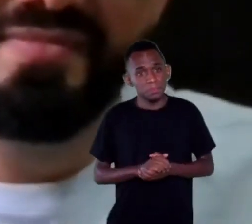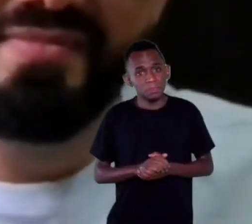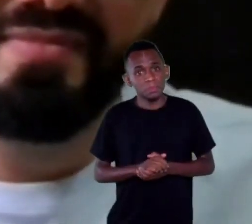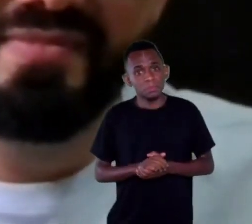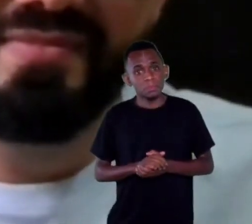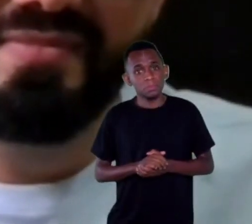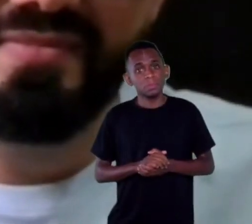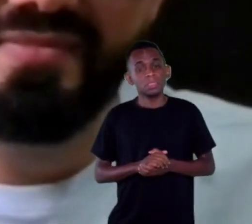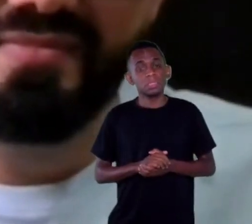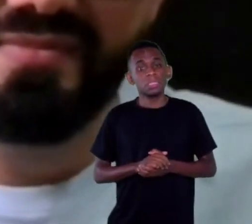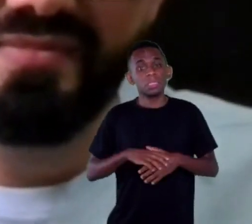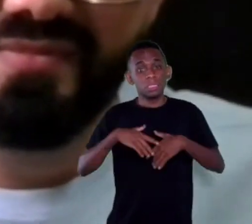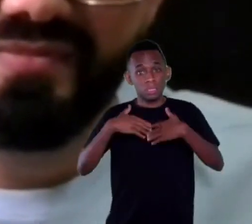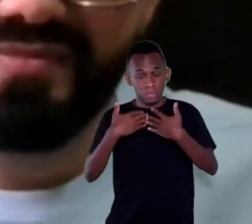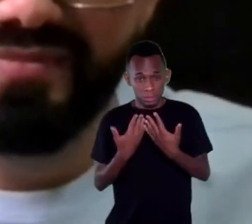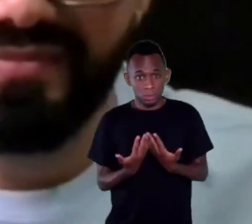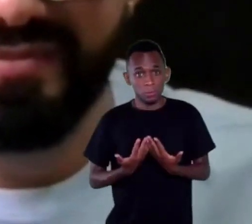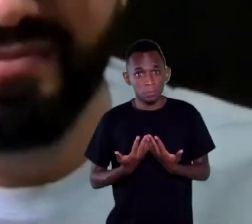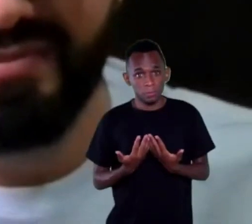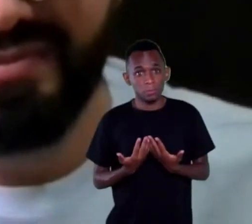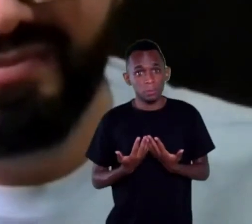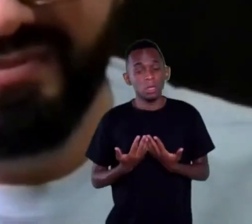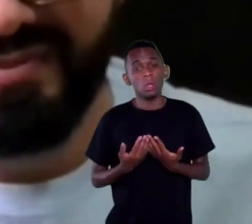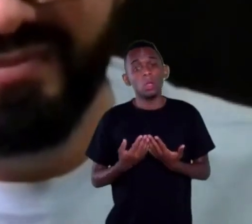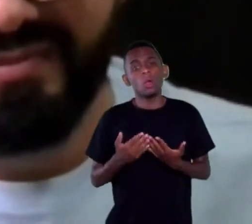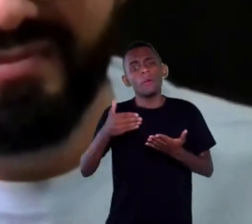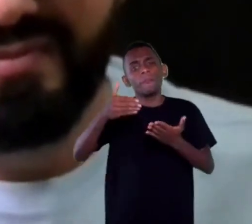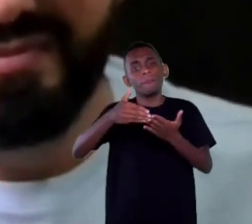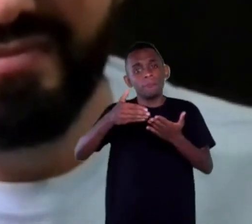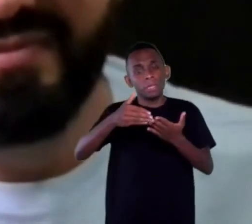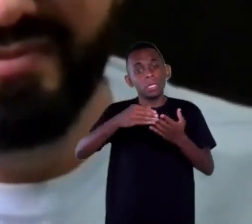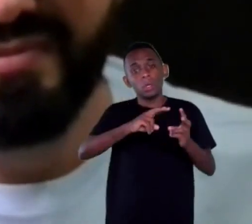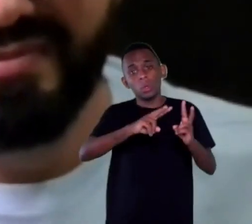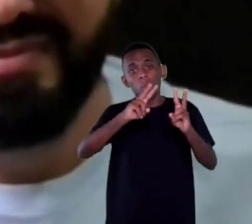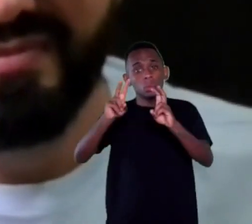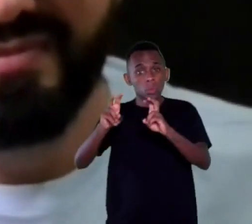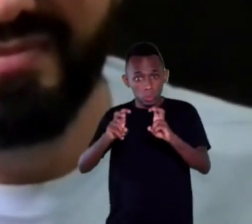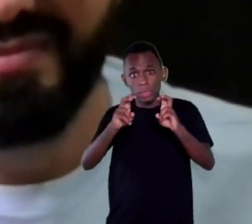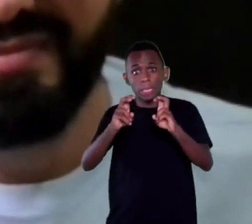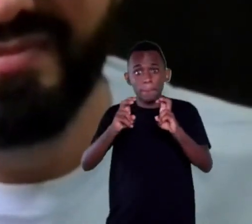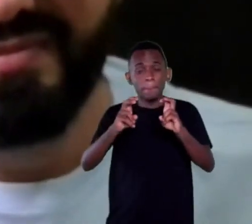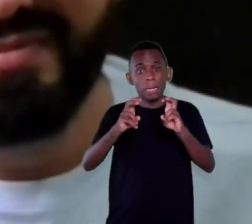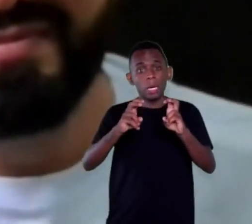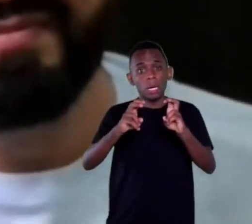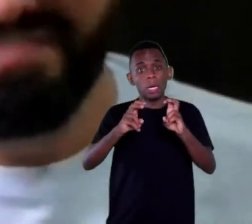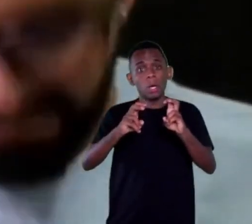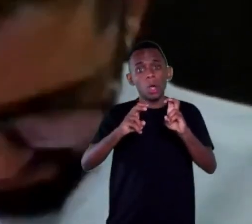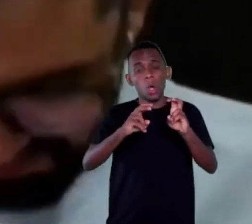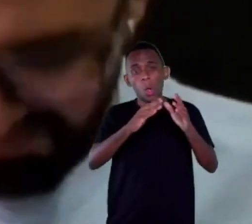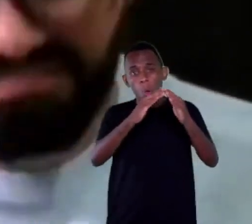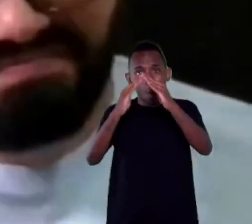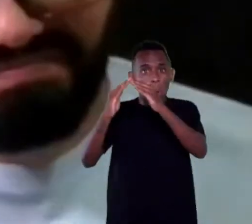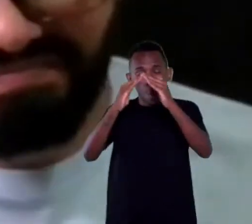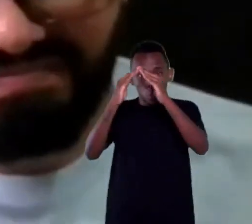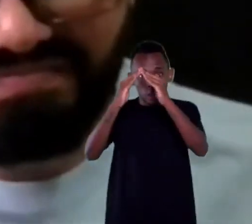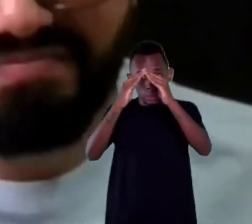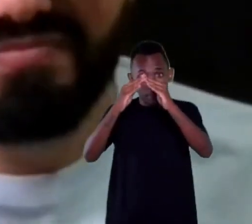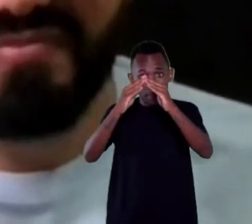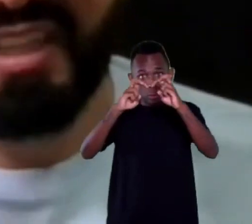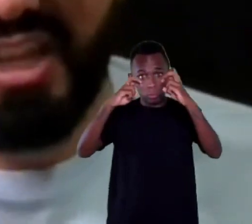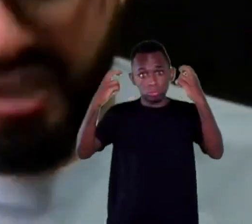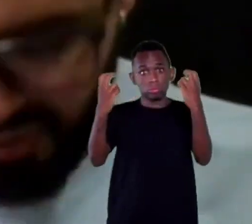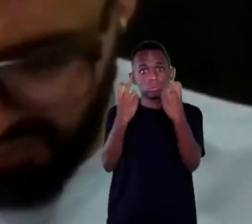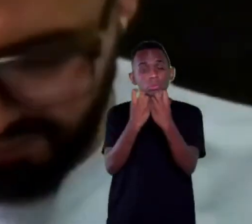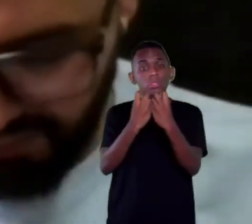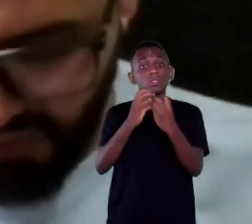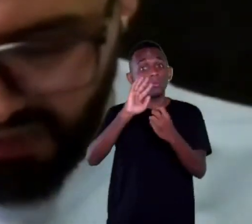termina de falar do Olimpo Tupiniquim, já vem uma próxima edição com novos contos que você já está pesquisando, a